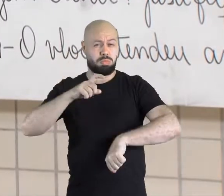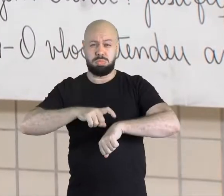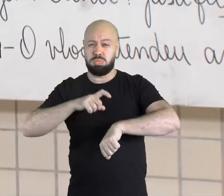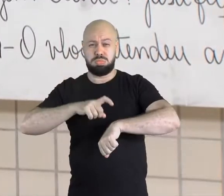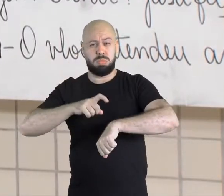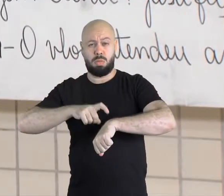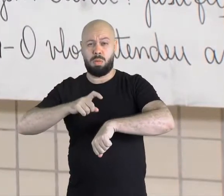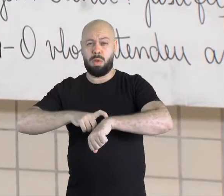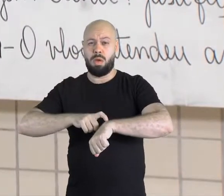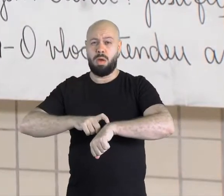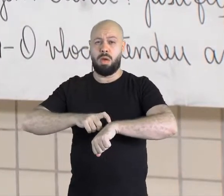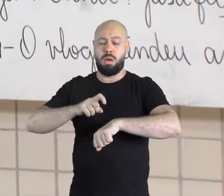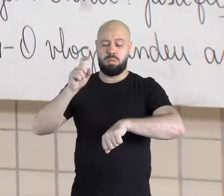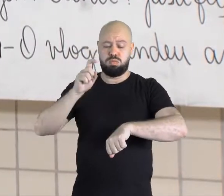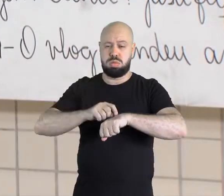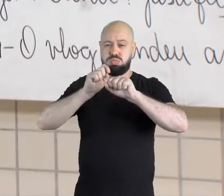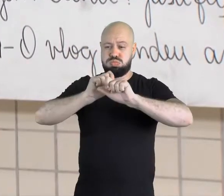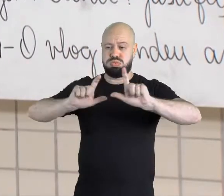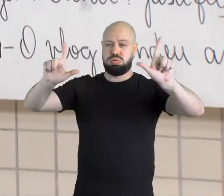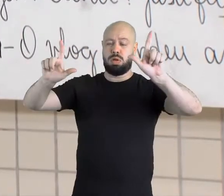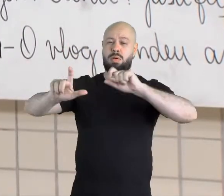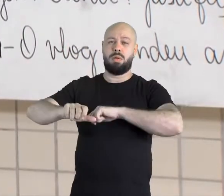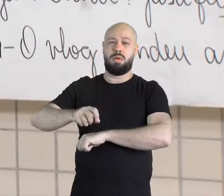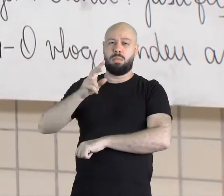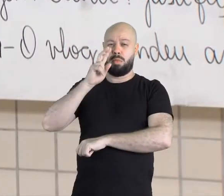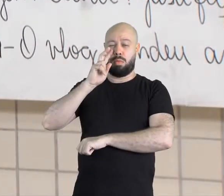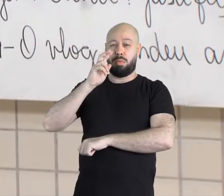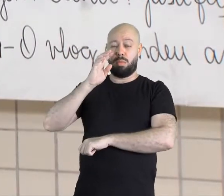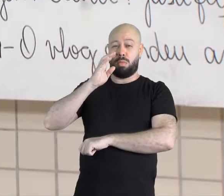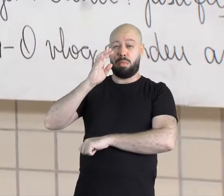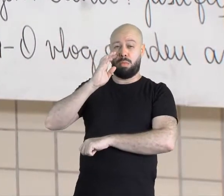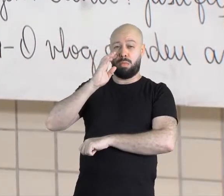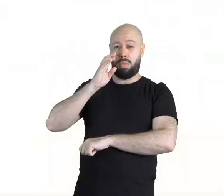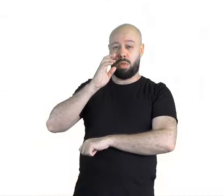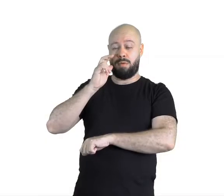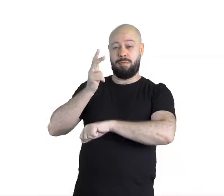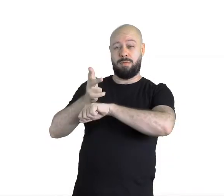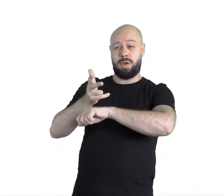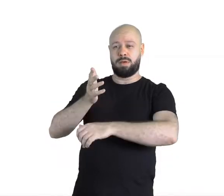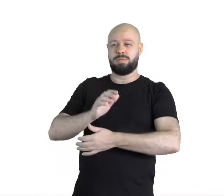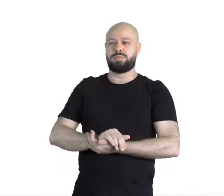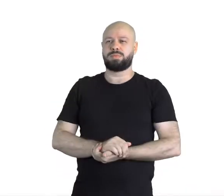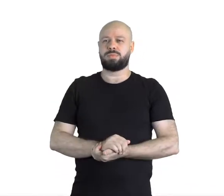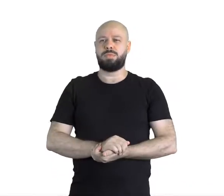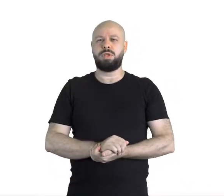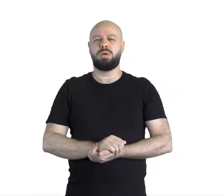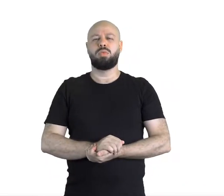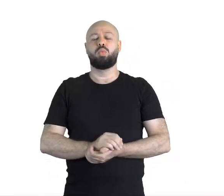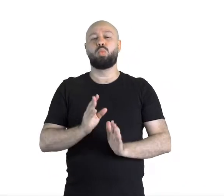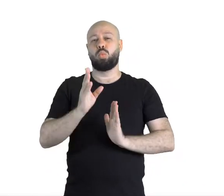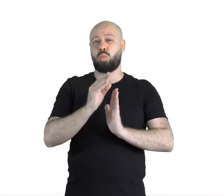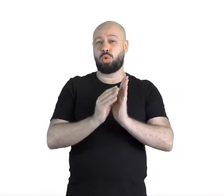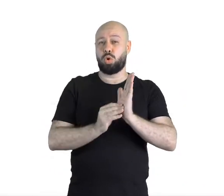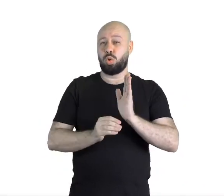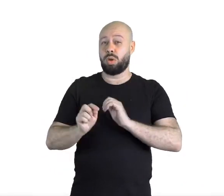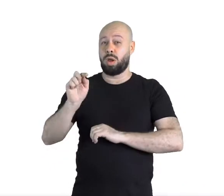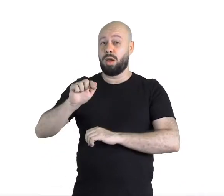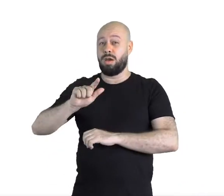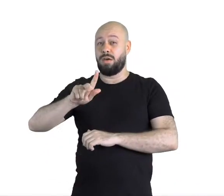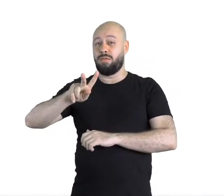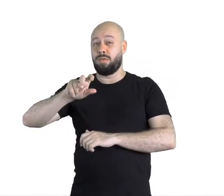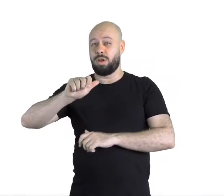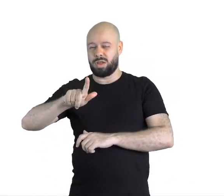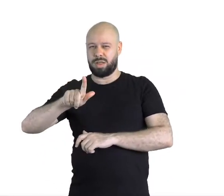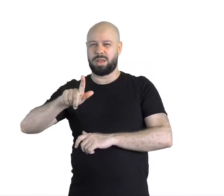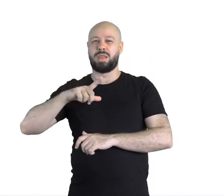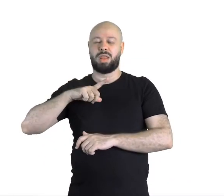do vlog, só é acessar a plataforma e assistir. Os conteúdos publicados em vlogs criam bastante empatia